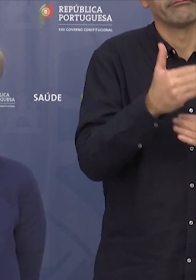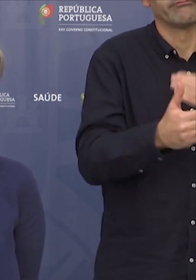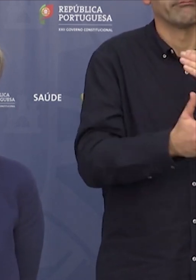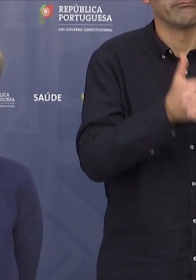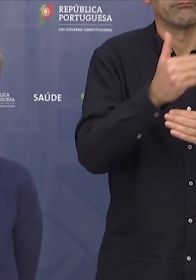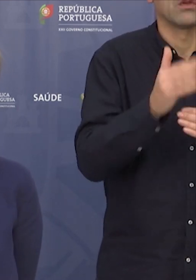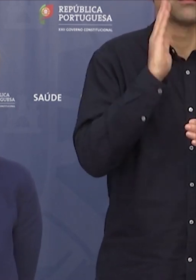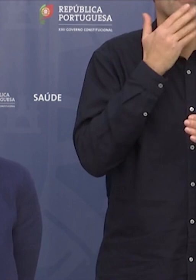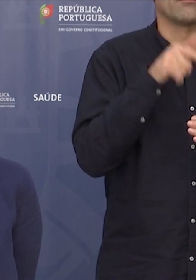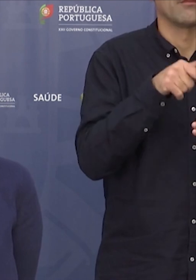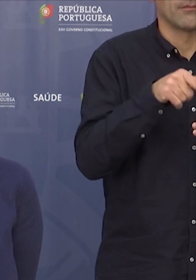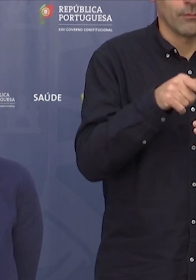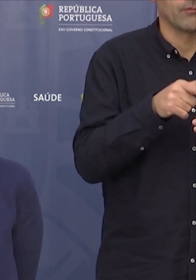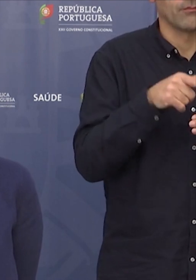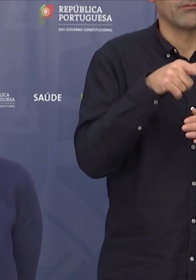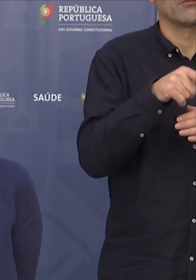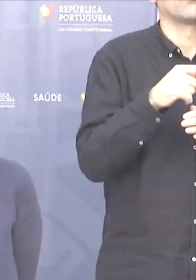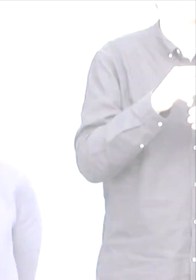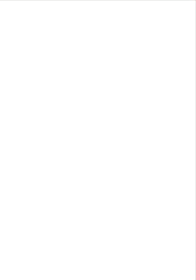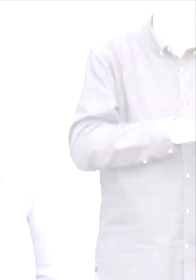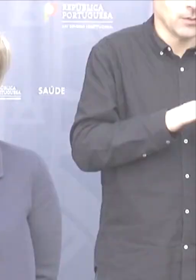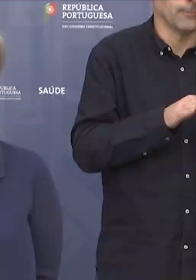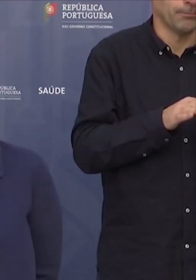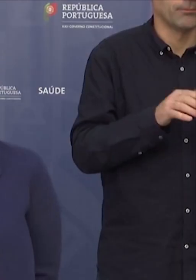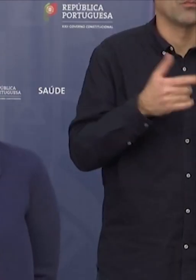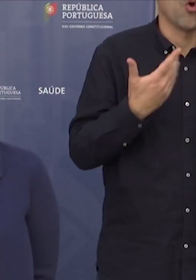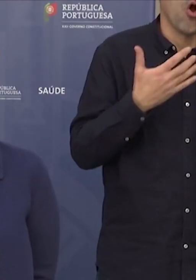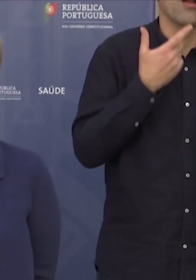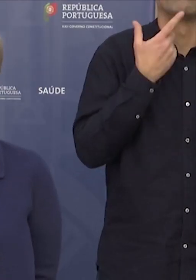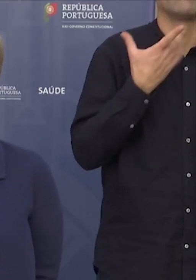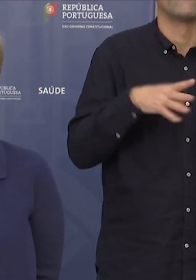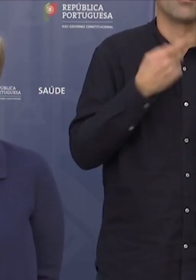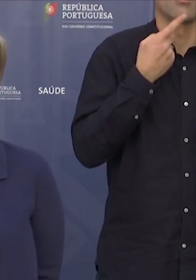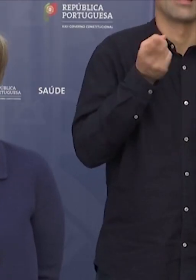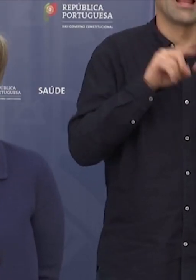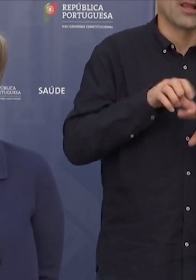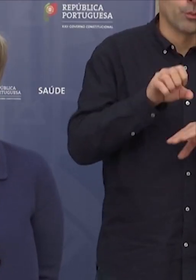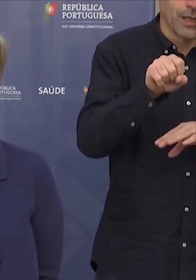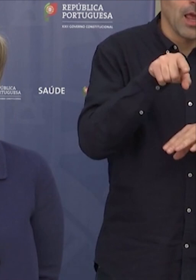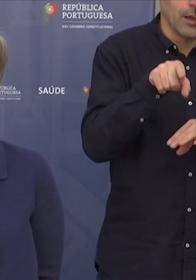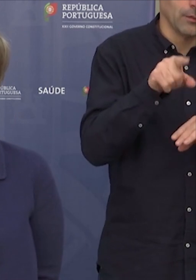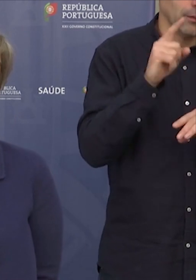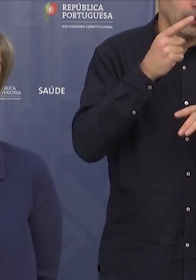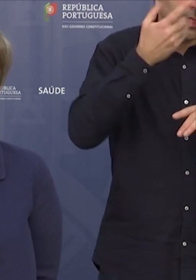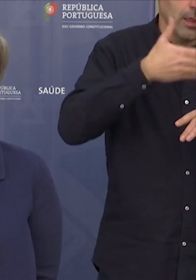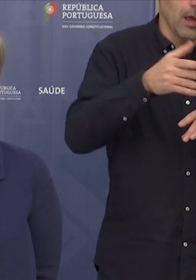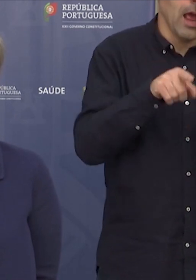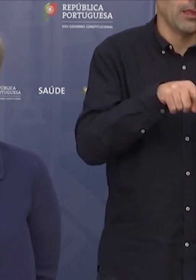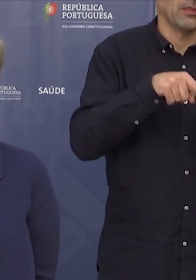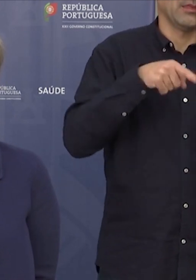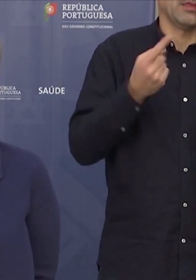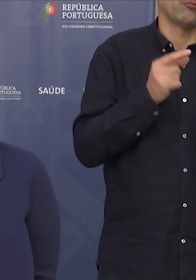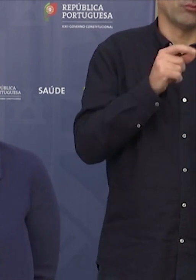sempre função daquilo que são as entregas de vacinas no nosso país. O nosso plano agora é recuperar esses dias de atraso